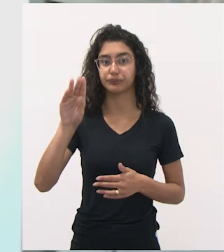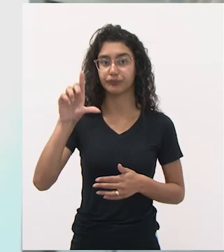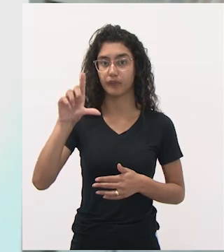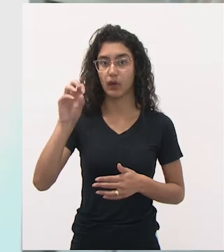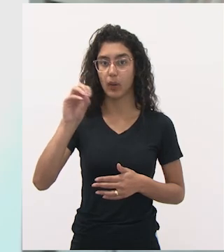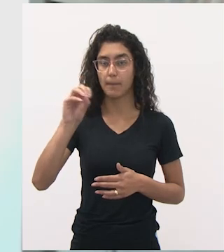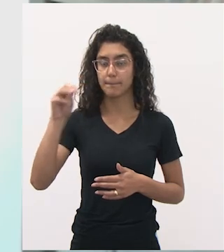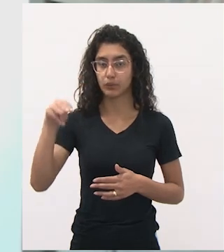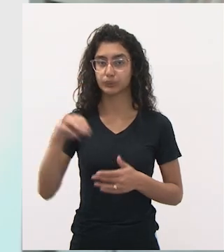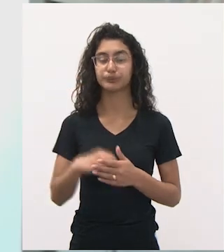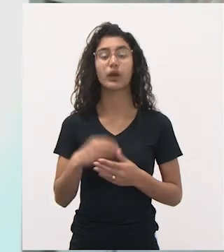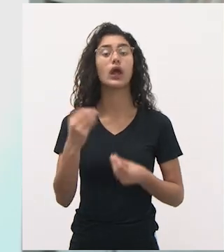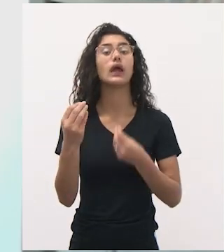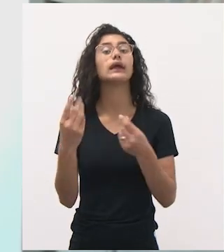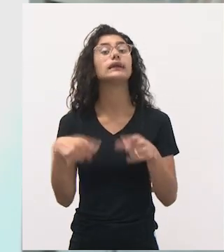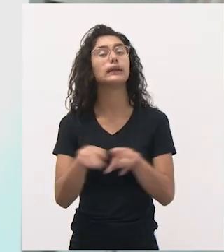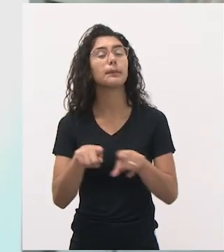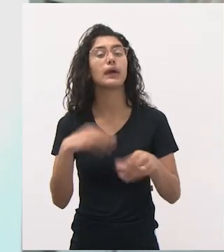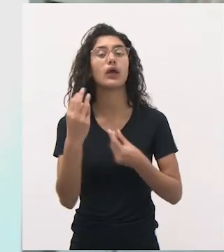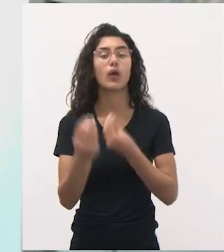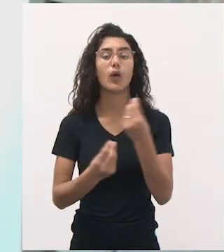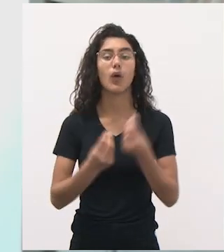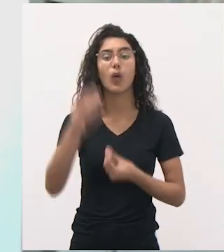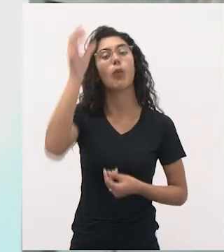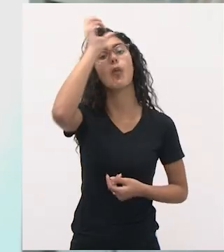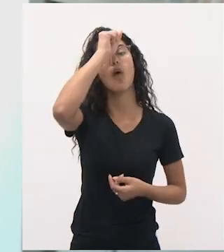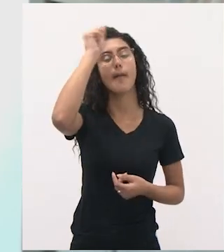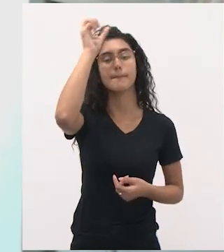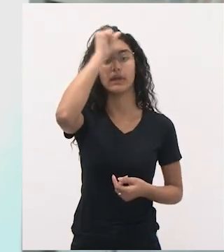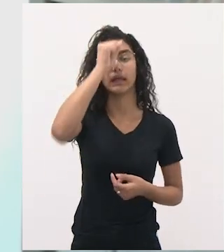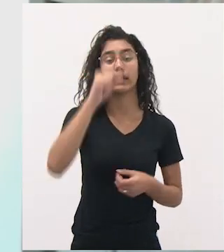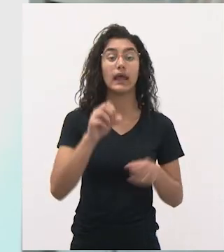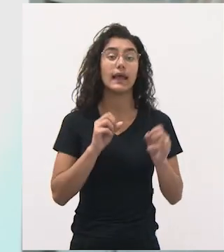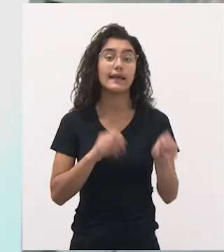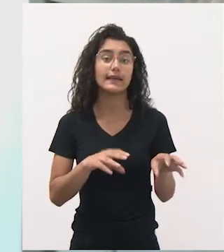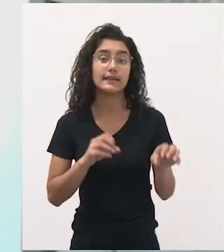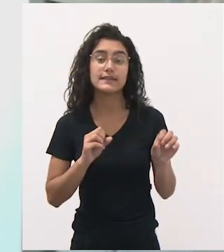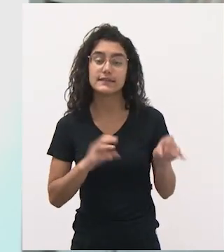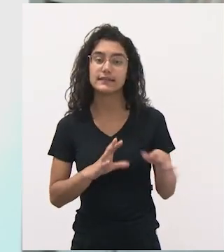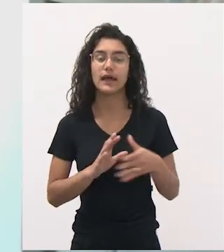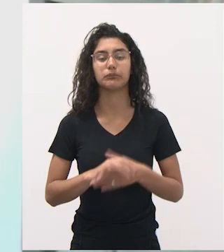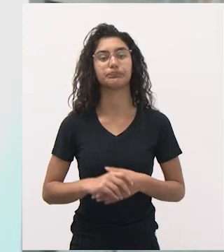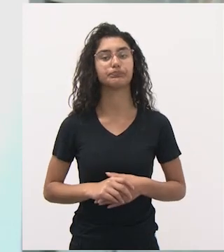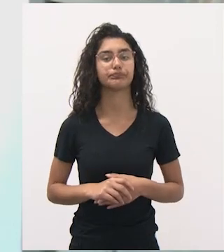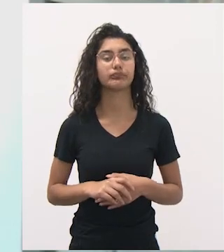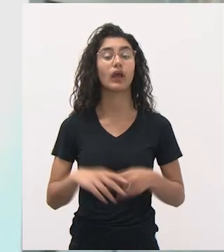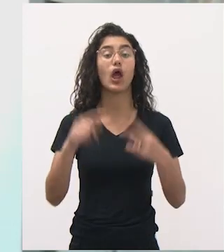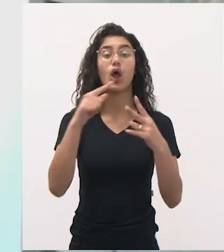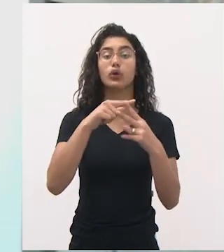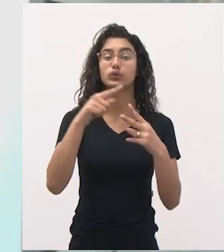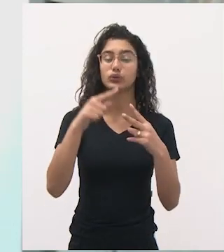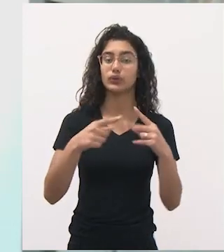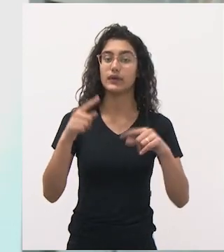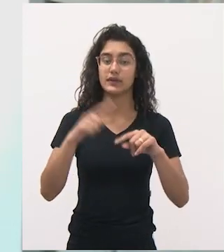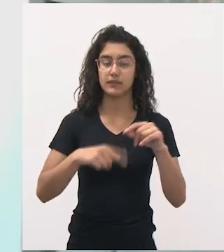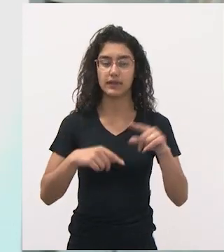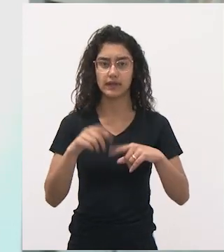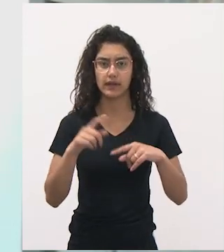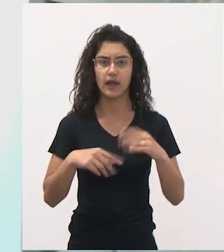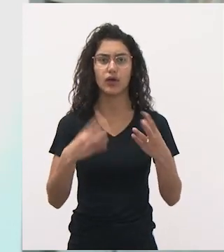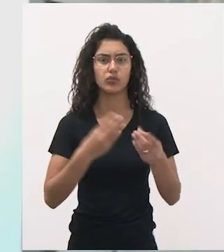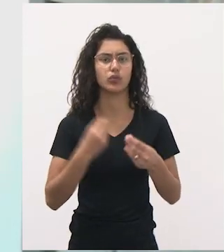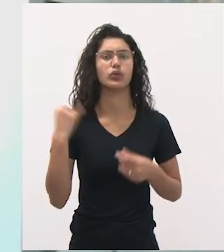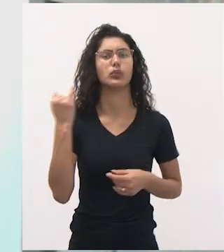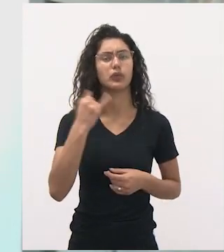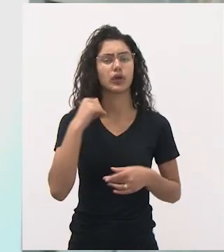também Como Aprender e Ensinar Competências, do Zabala e da Lai Arnal. Então, são 2 materiais ricos para o